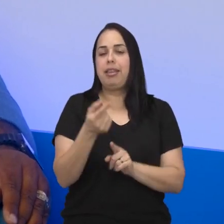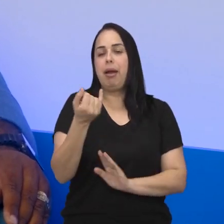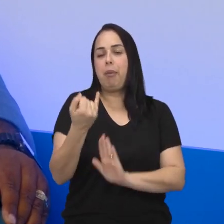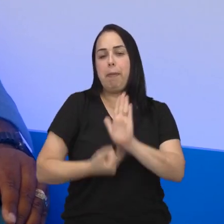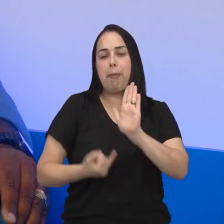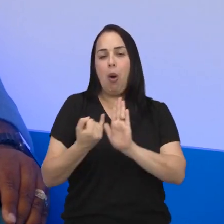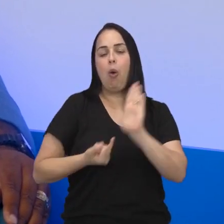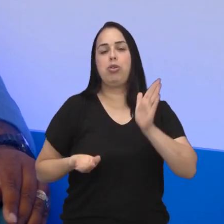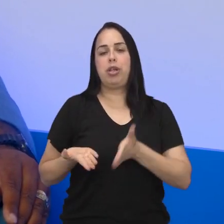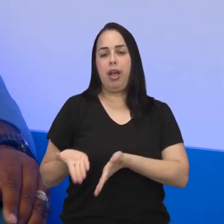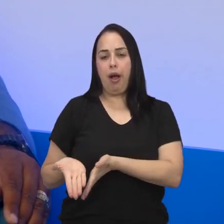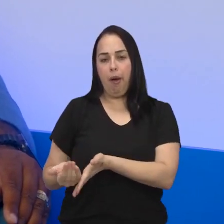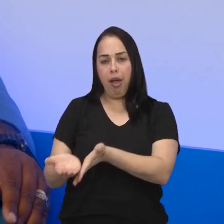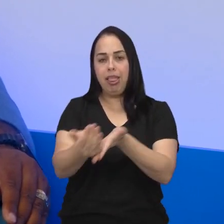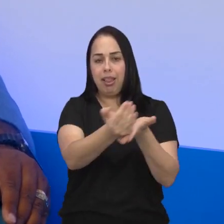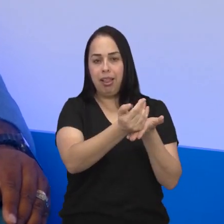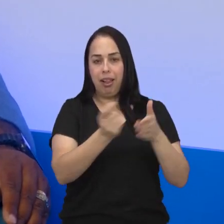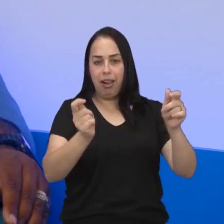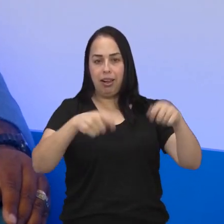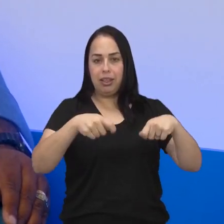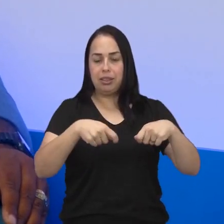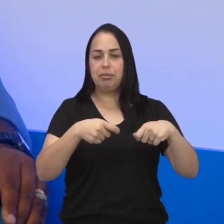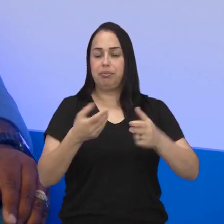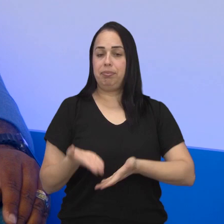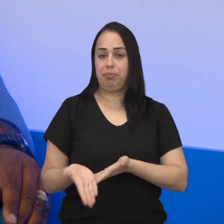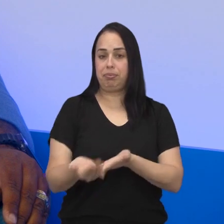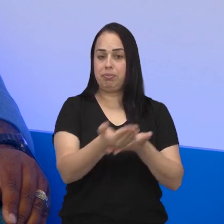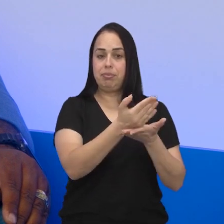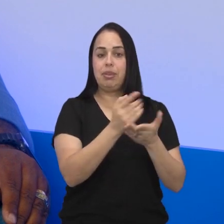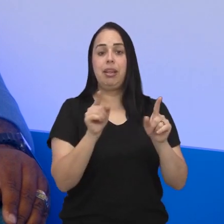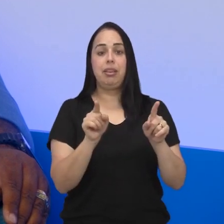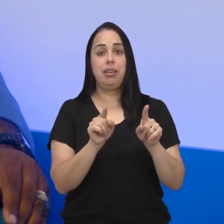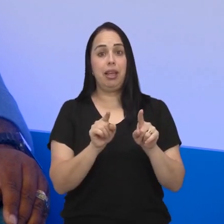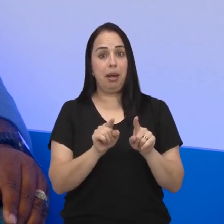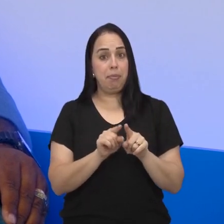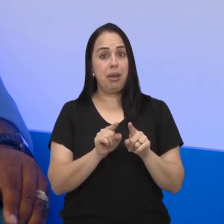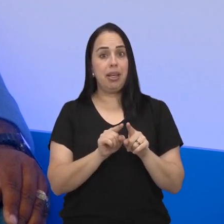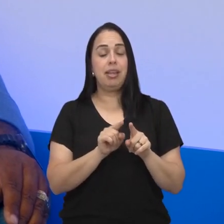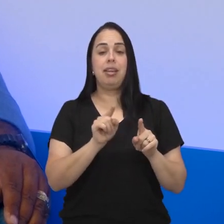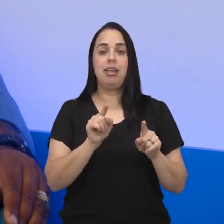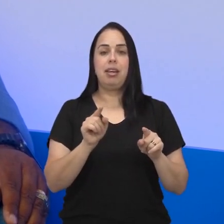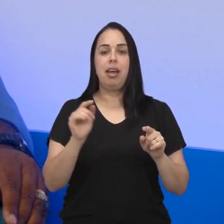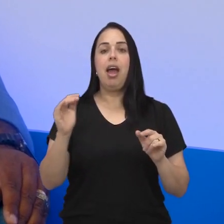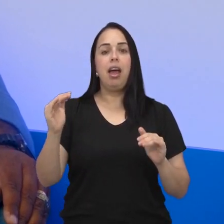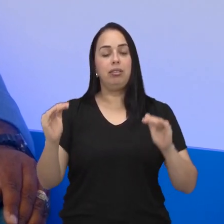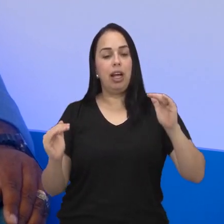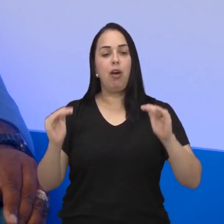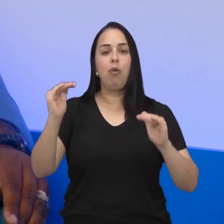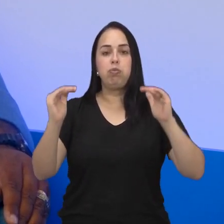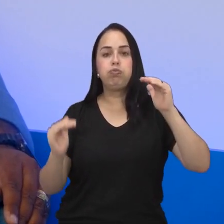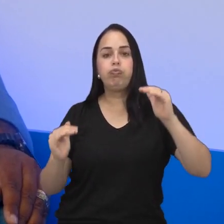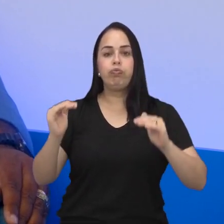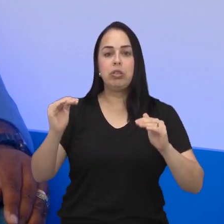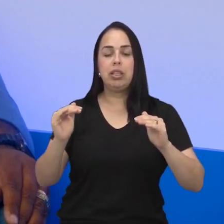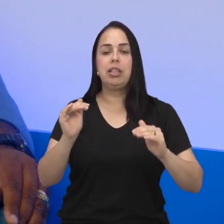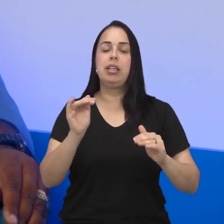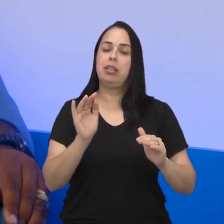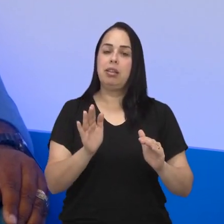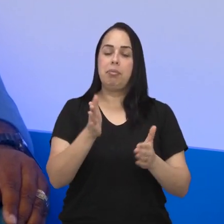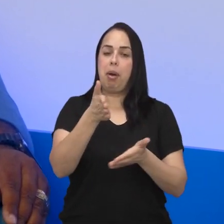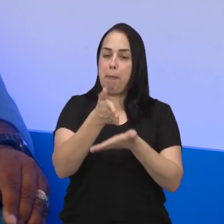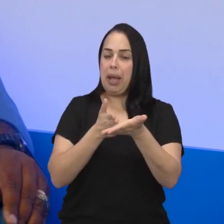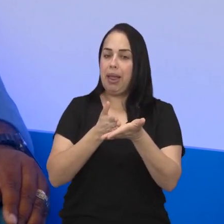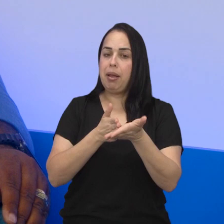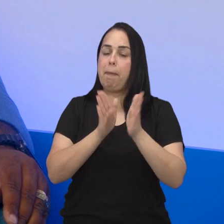impostos diretos e indiretos dessa empresa, que o governo arrecada, e também ele é um acionista, né? Ele é um acionista com uma